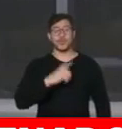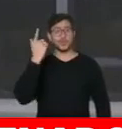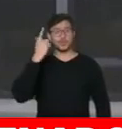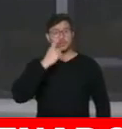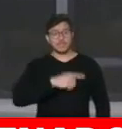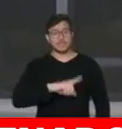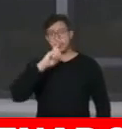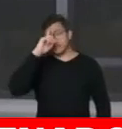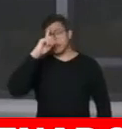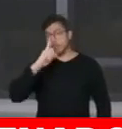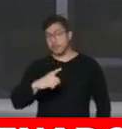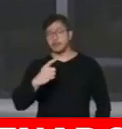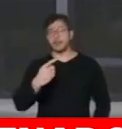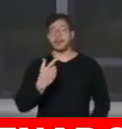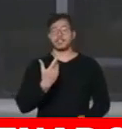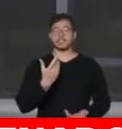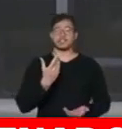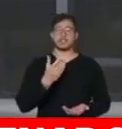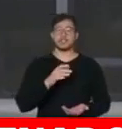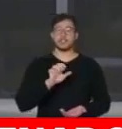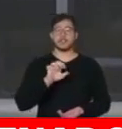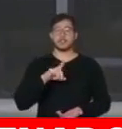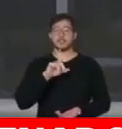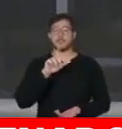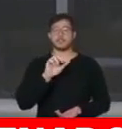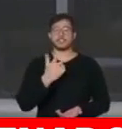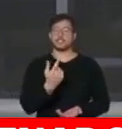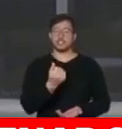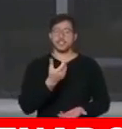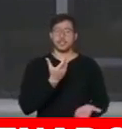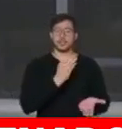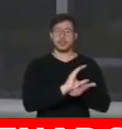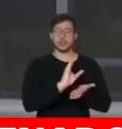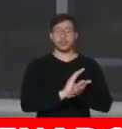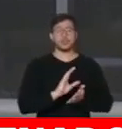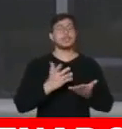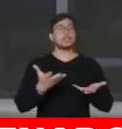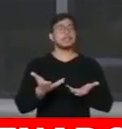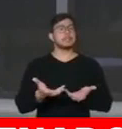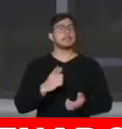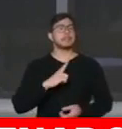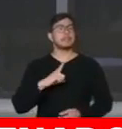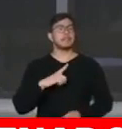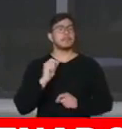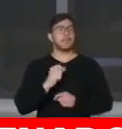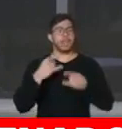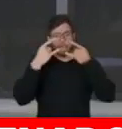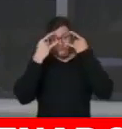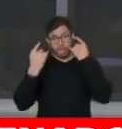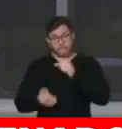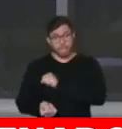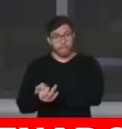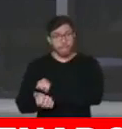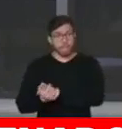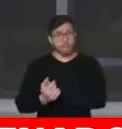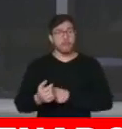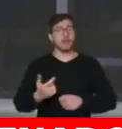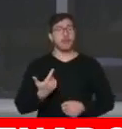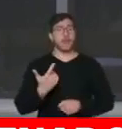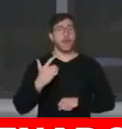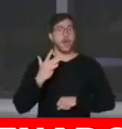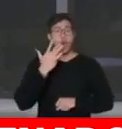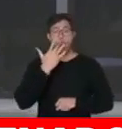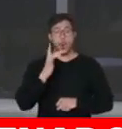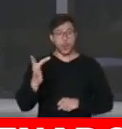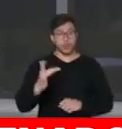ouro. Pastores esses que o presidente da República disse ao ex-ministro, que agora foi preso. Atenda os